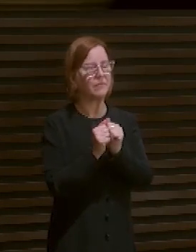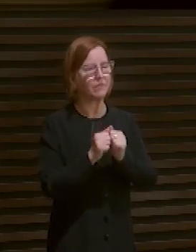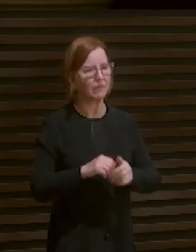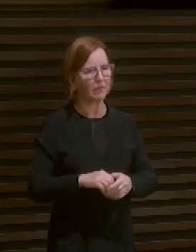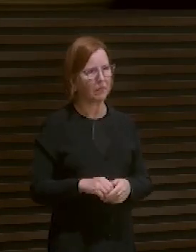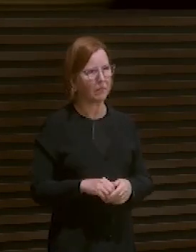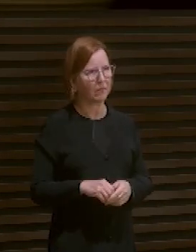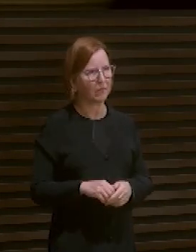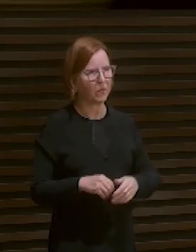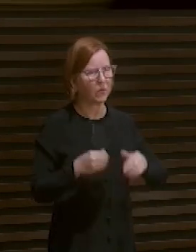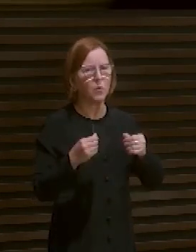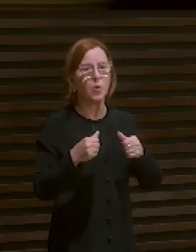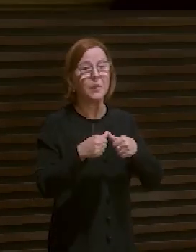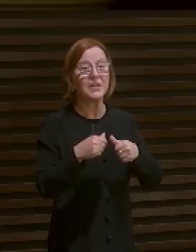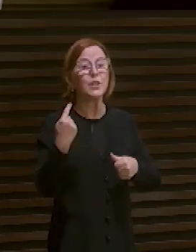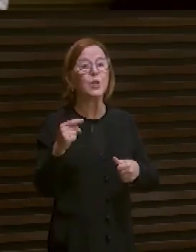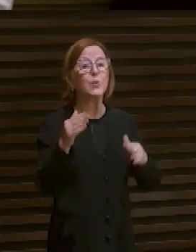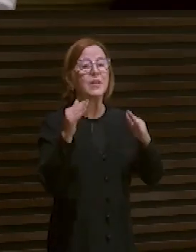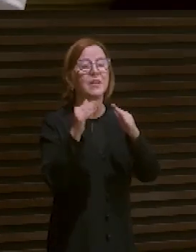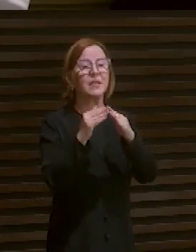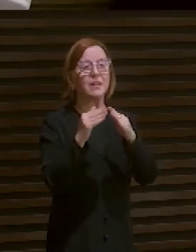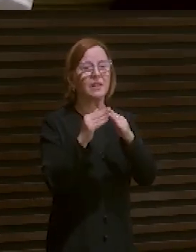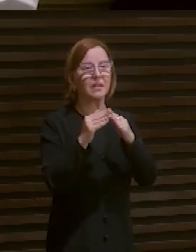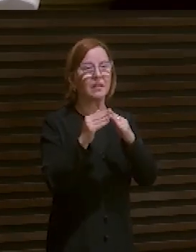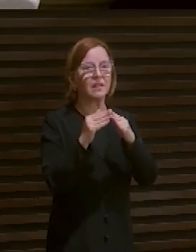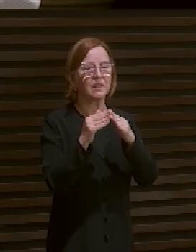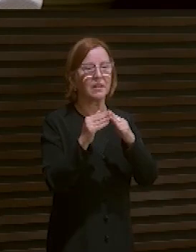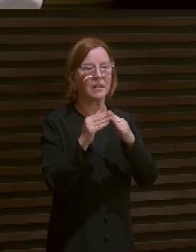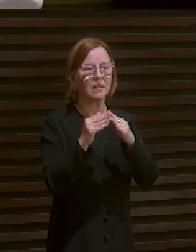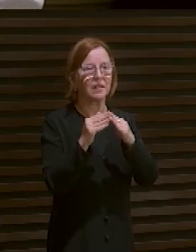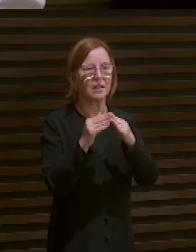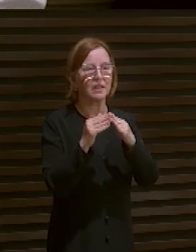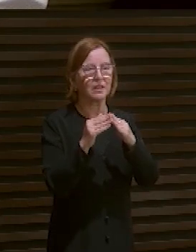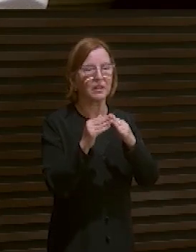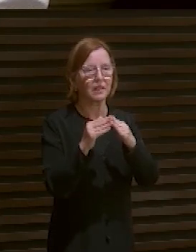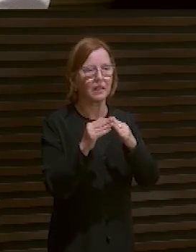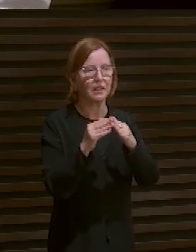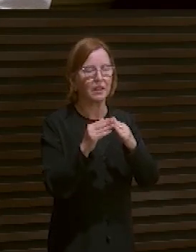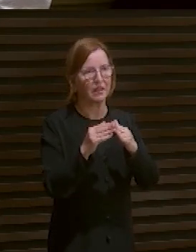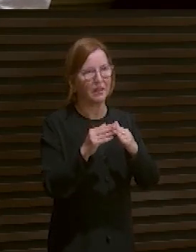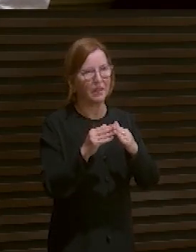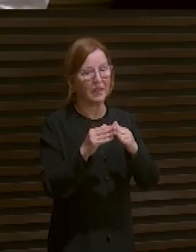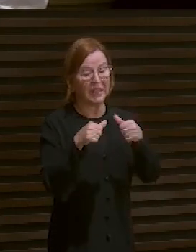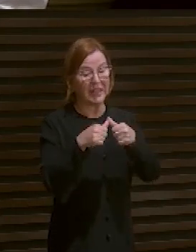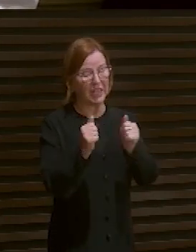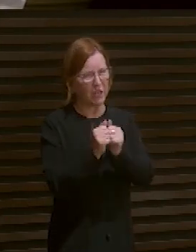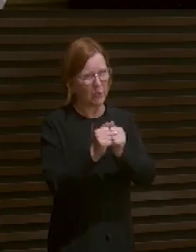Como é que está a sua casa? O convívio é gostoso? É